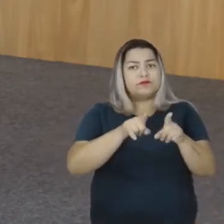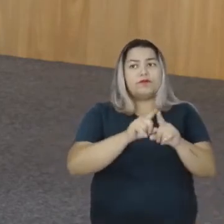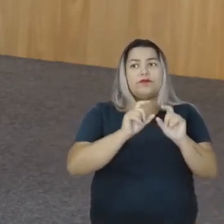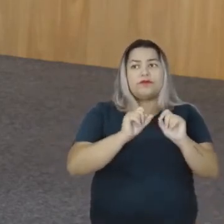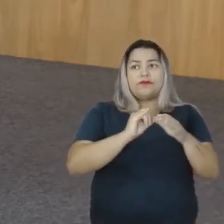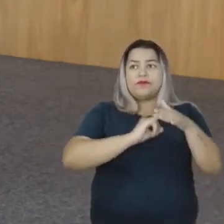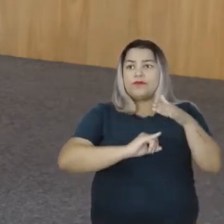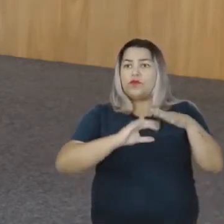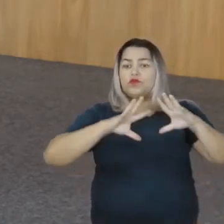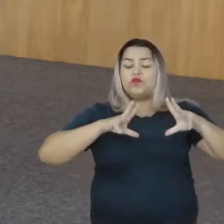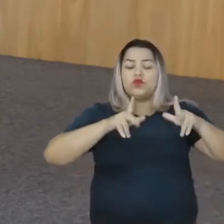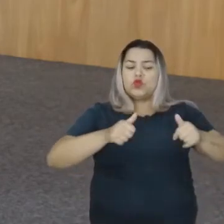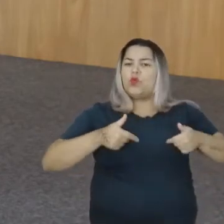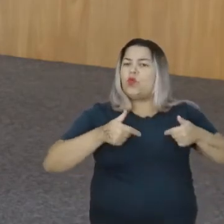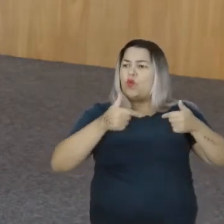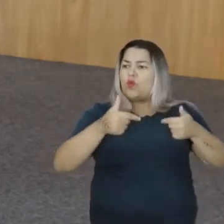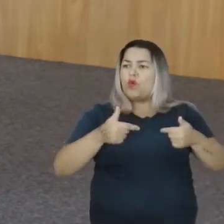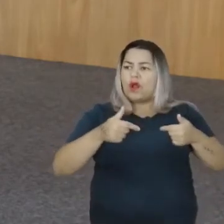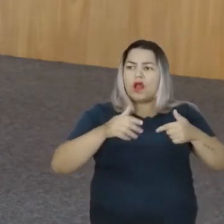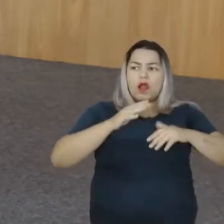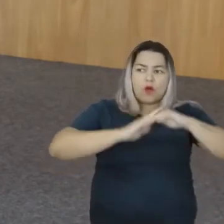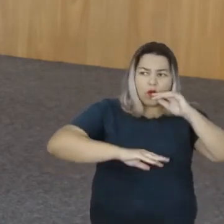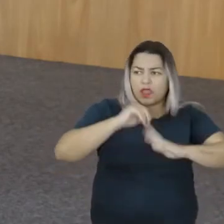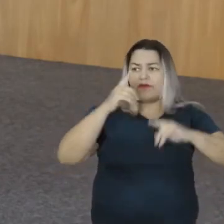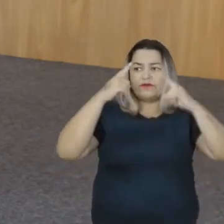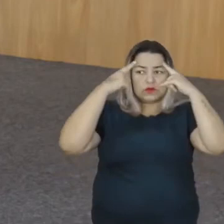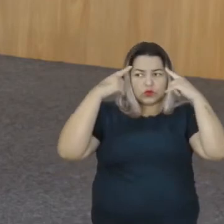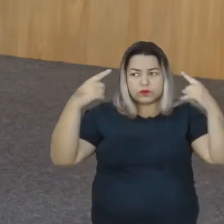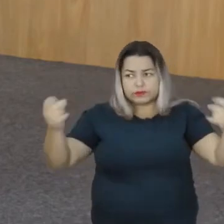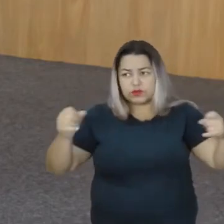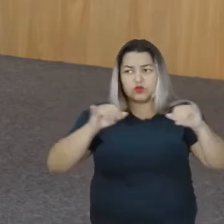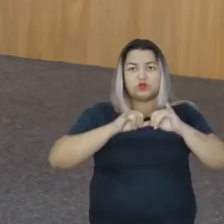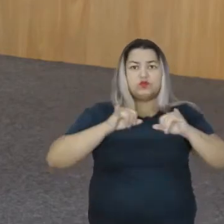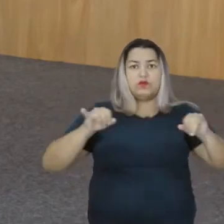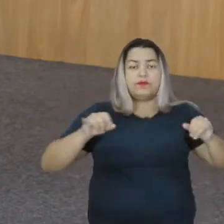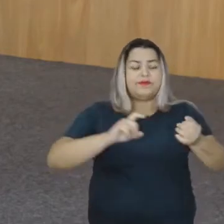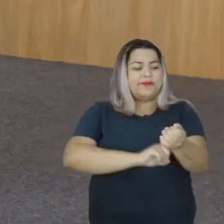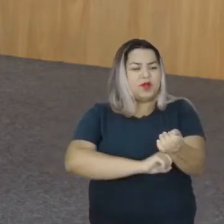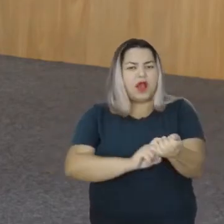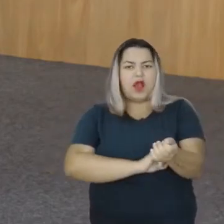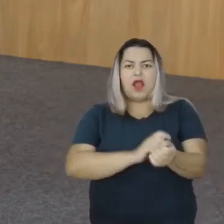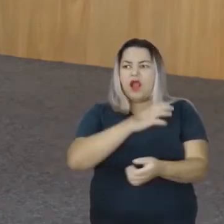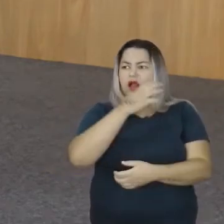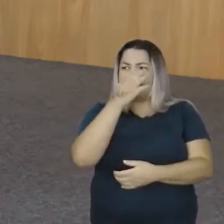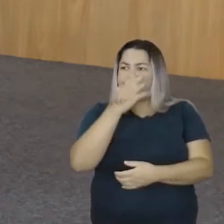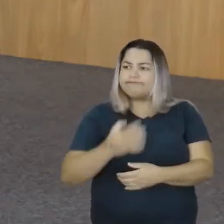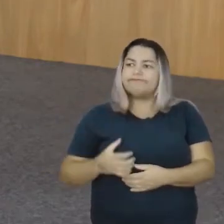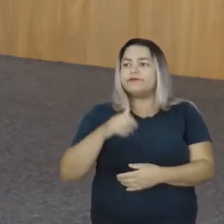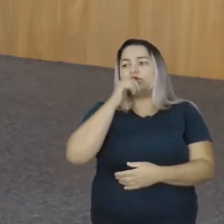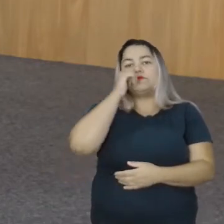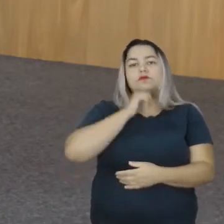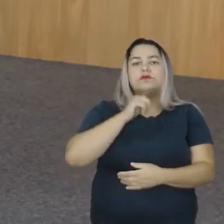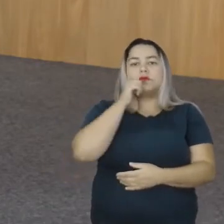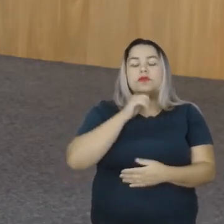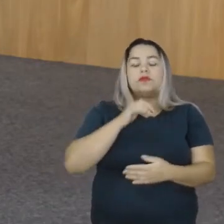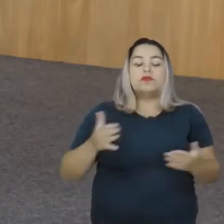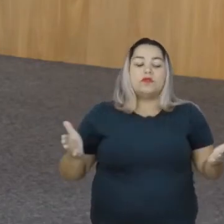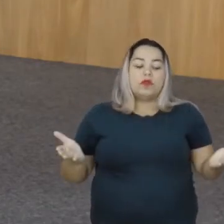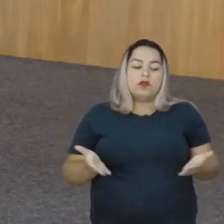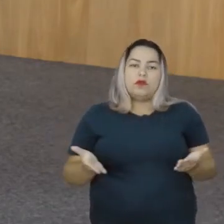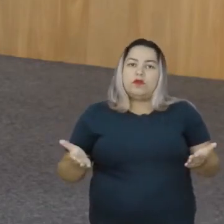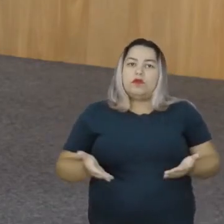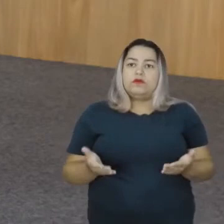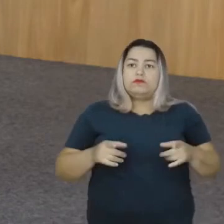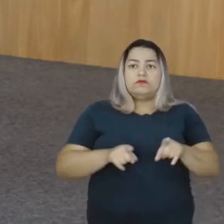contra toda e qualquer violência e campanha de ódio também contra as mulheres. Então a gente fala dessa iniciativa agora com a